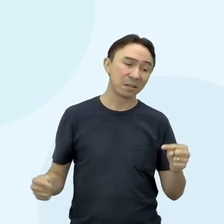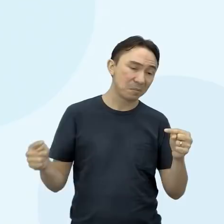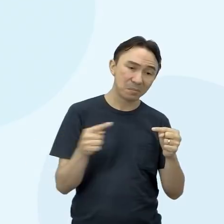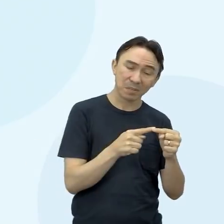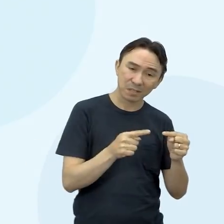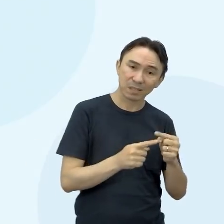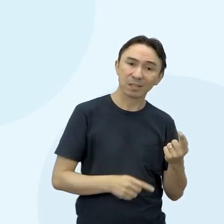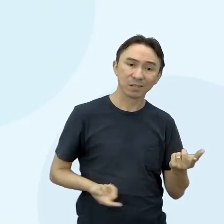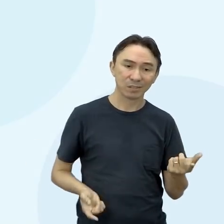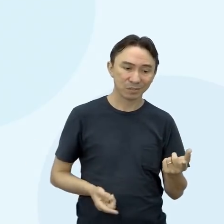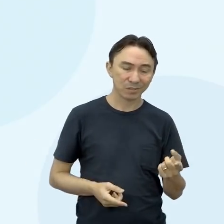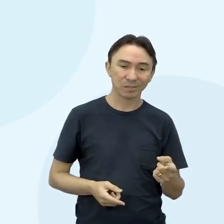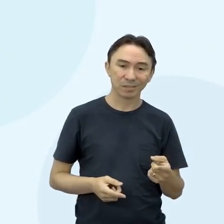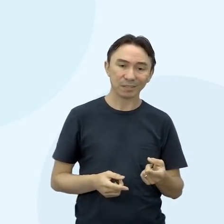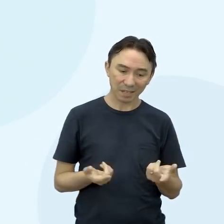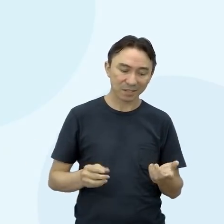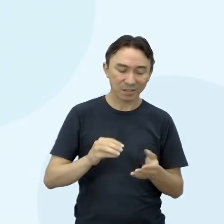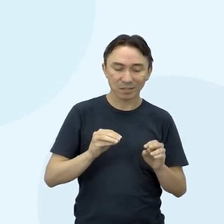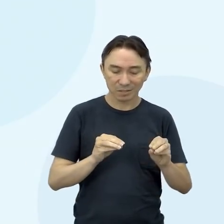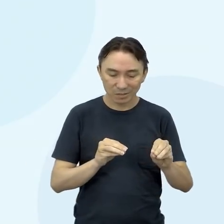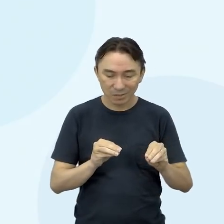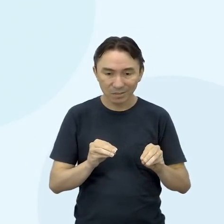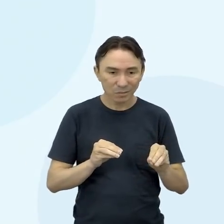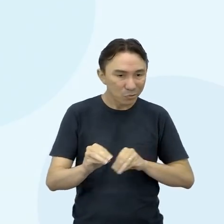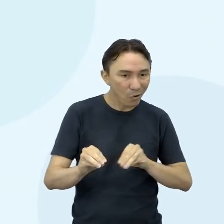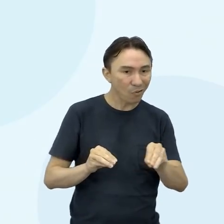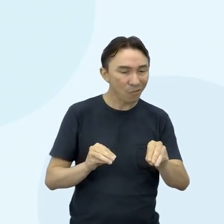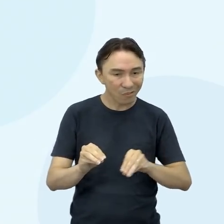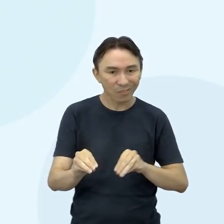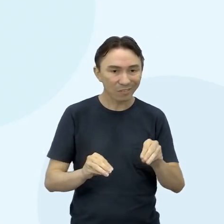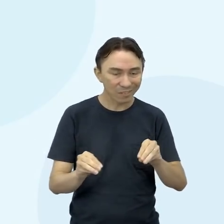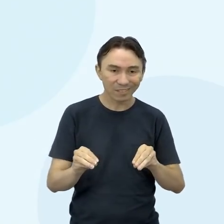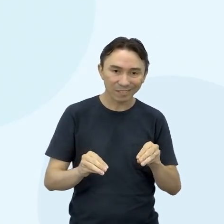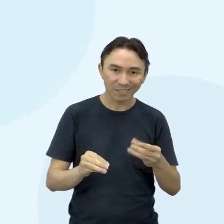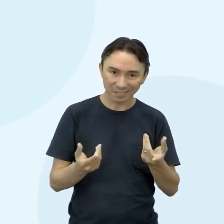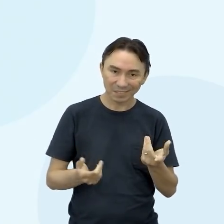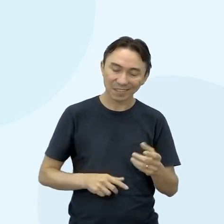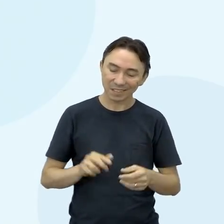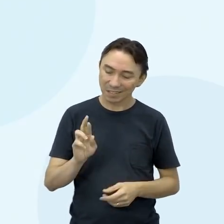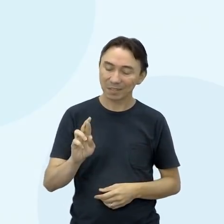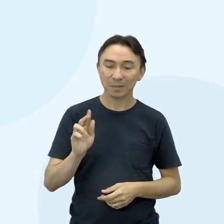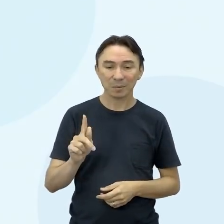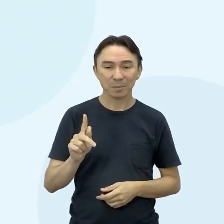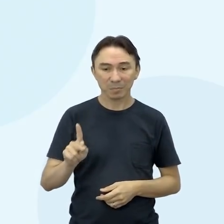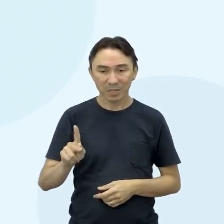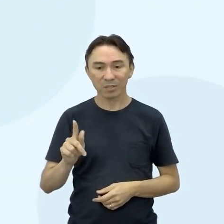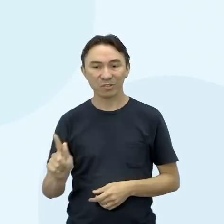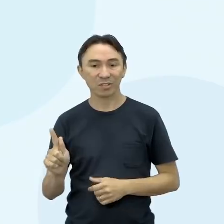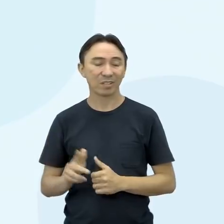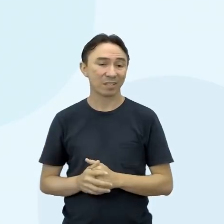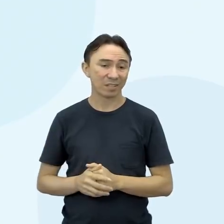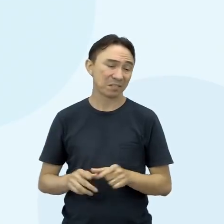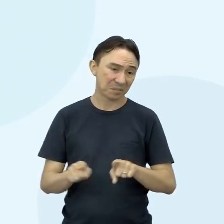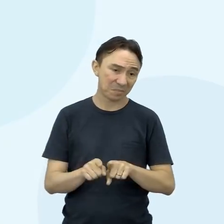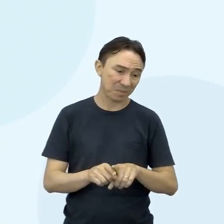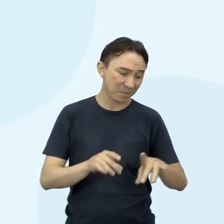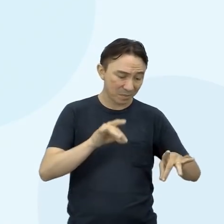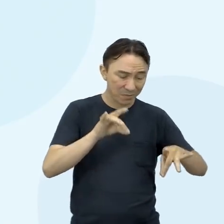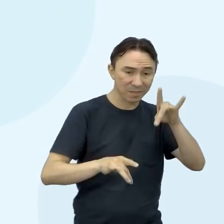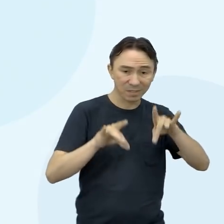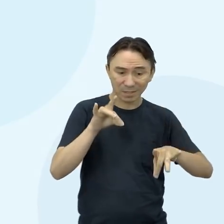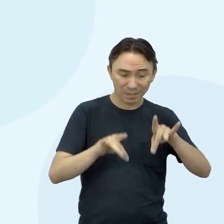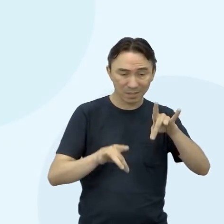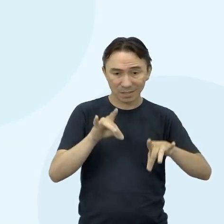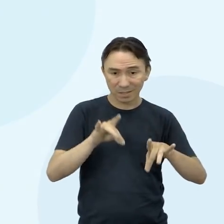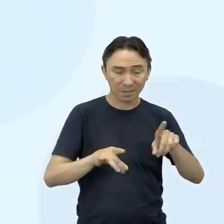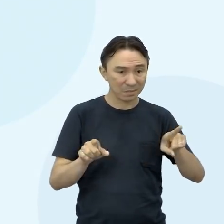RPG. Sim. Falou em jogo, tem que ter uma sintonia musical, né? E as oficinas de produções textuais também vão estar